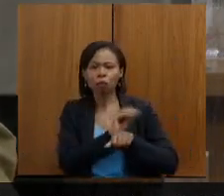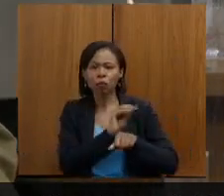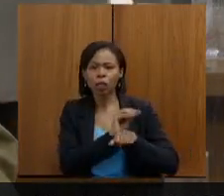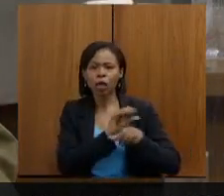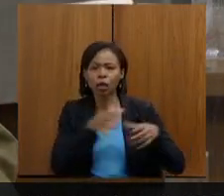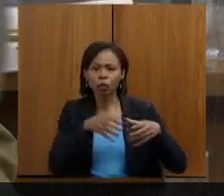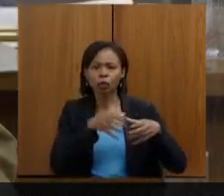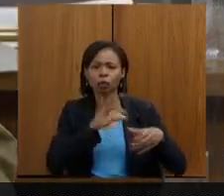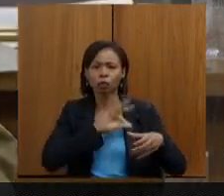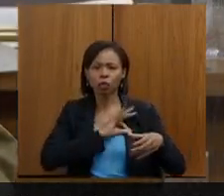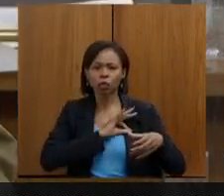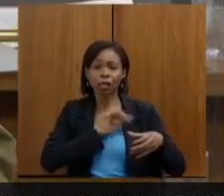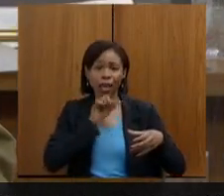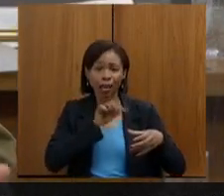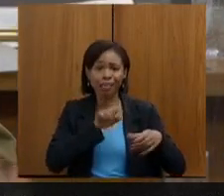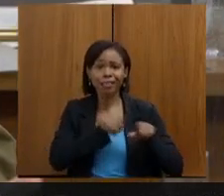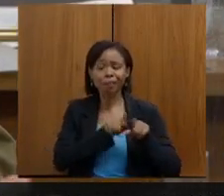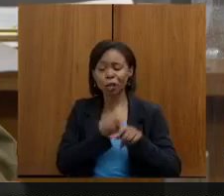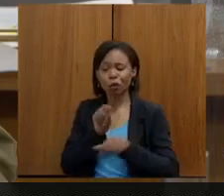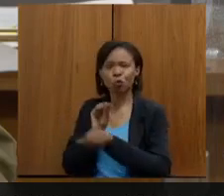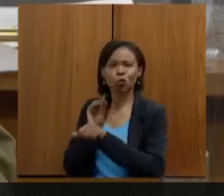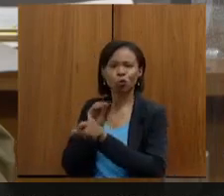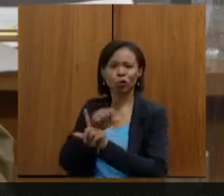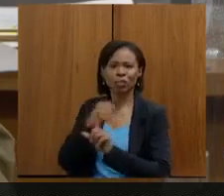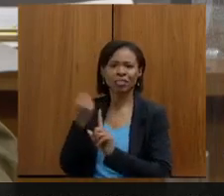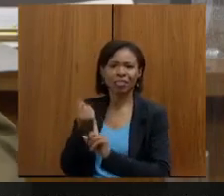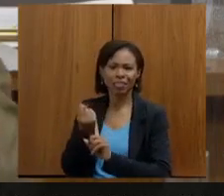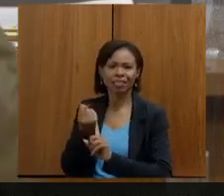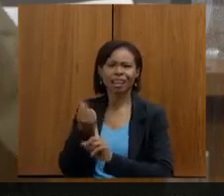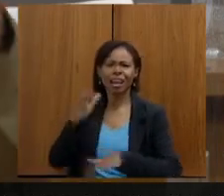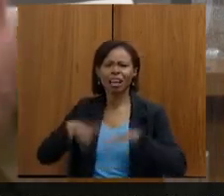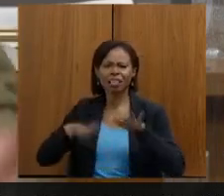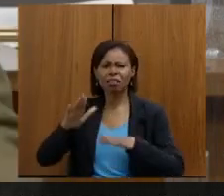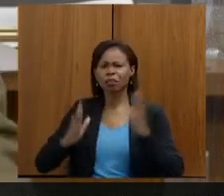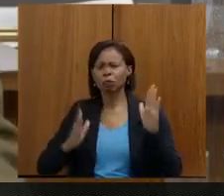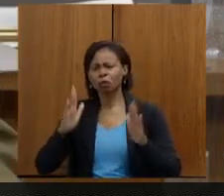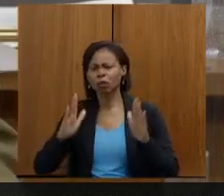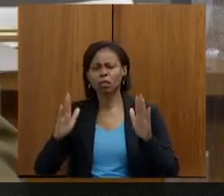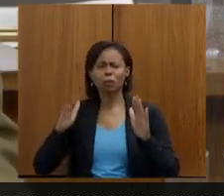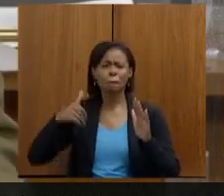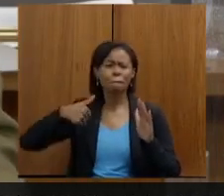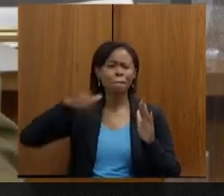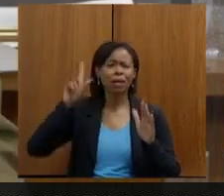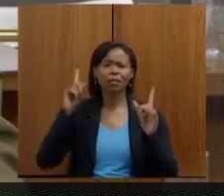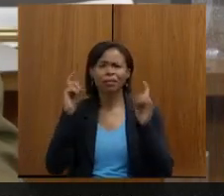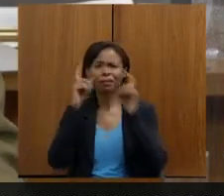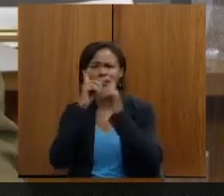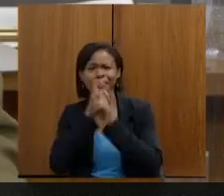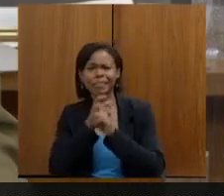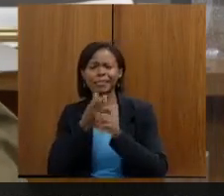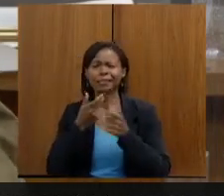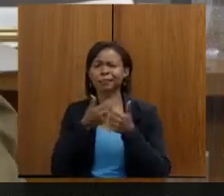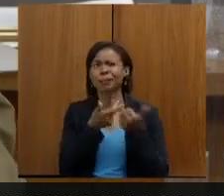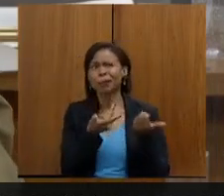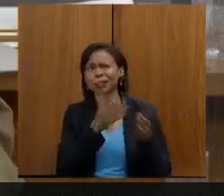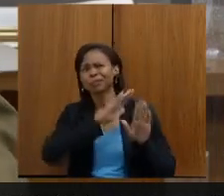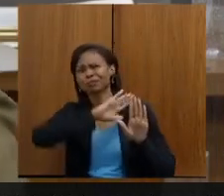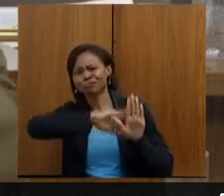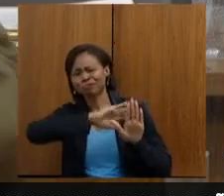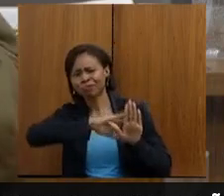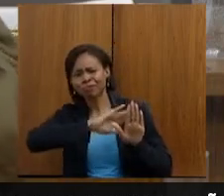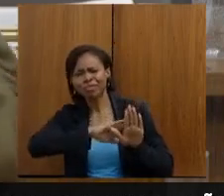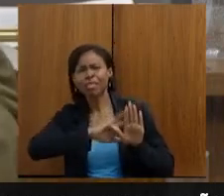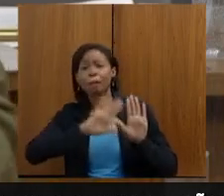sociedade é isso que a gente pode enxergar nos momentos mais difíceis às vezes ali com algumas questões de ideologia né